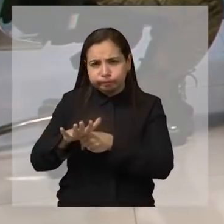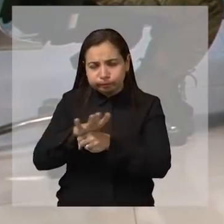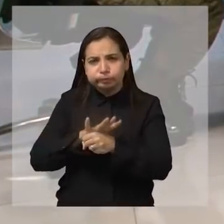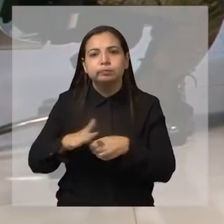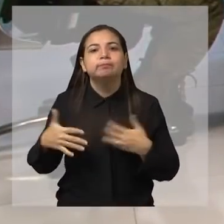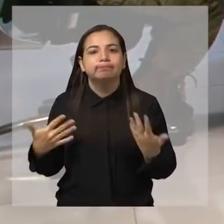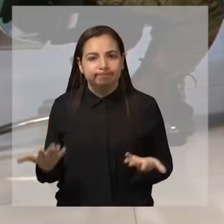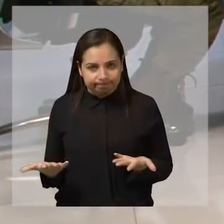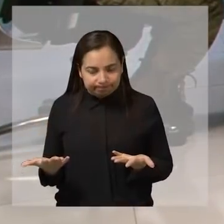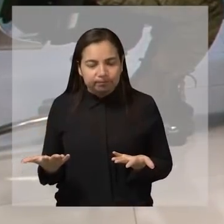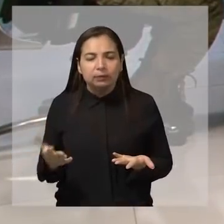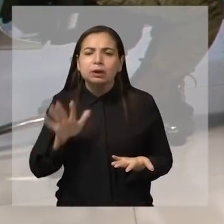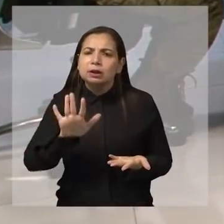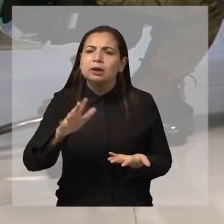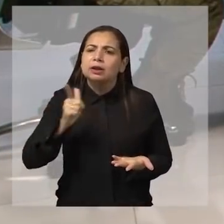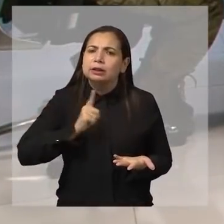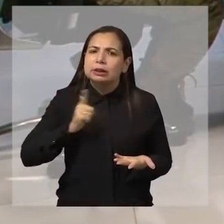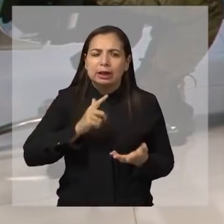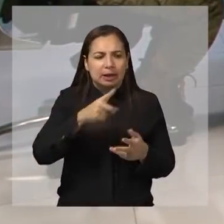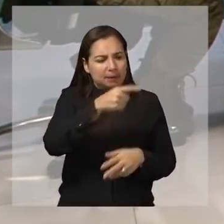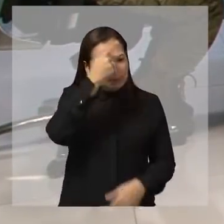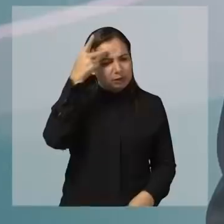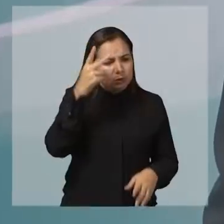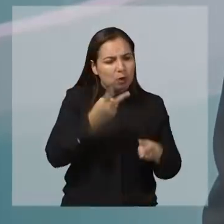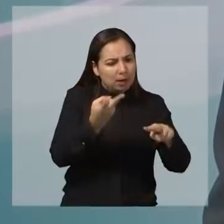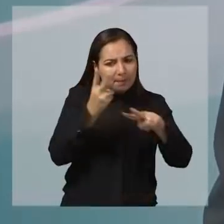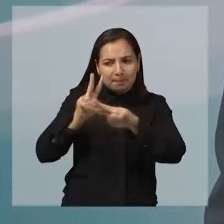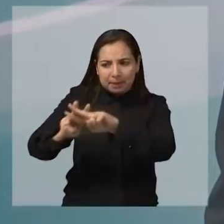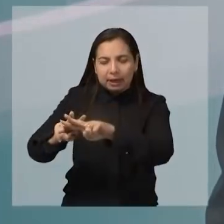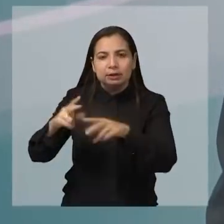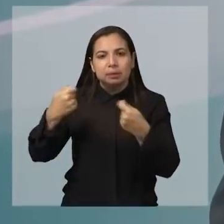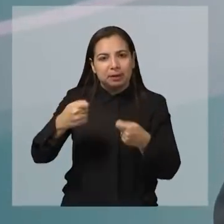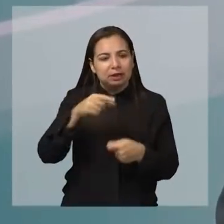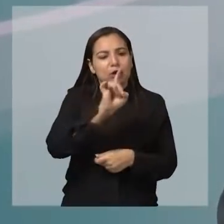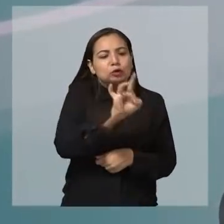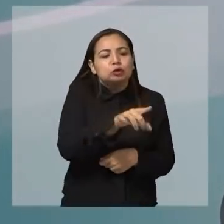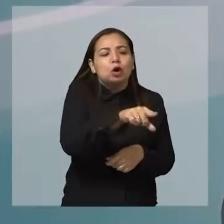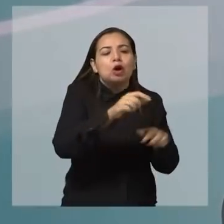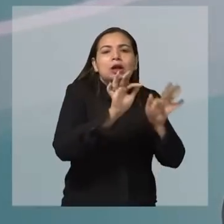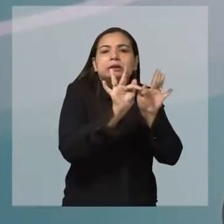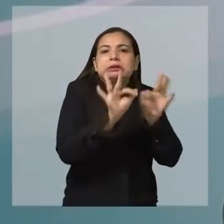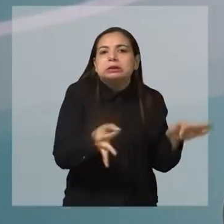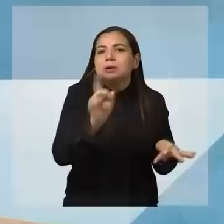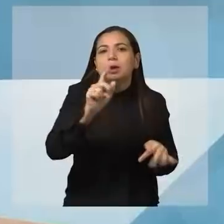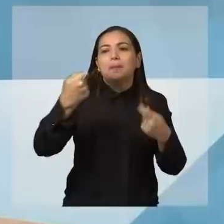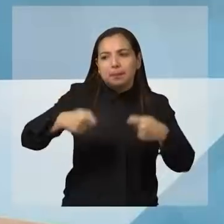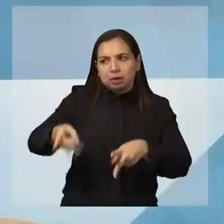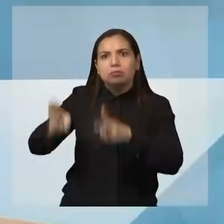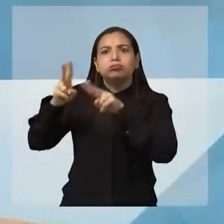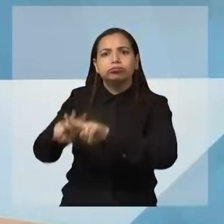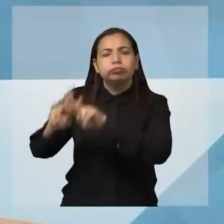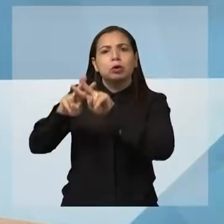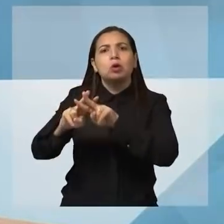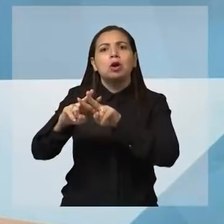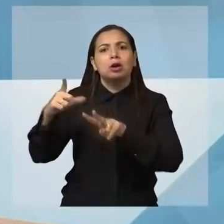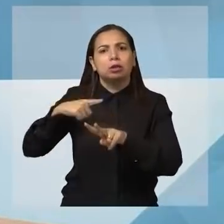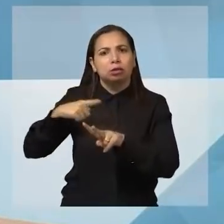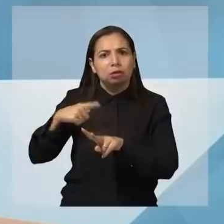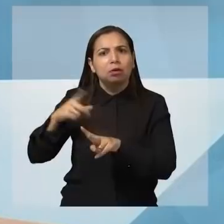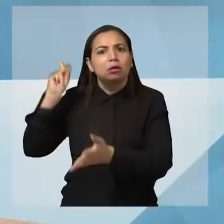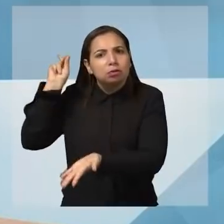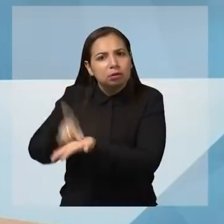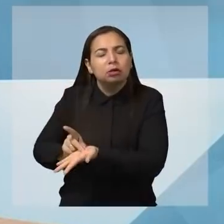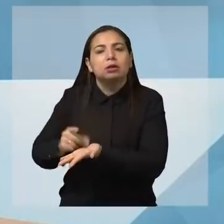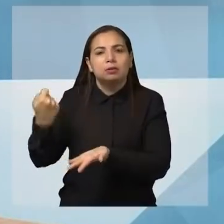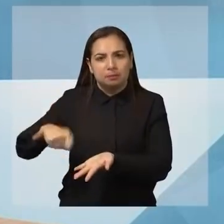que esses presos não podem ficar em cadeia. Tem que ir para os presídios. Eu estou falando exatamente isso e a estrutura não permite